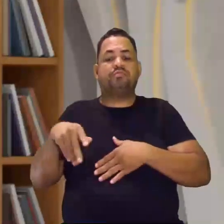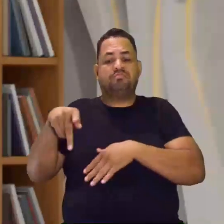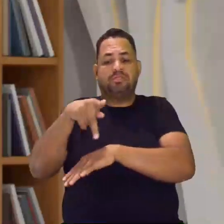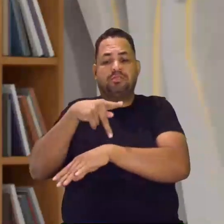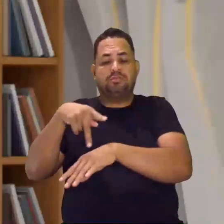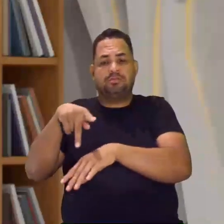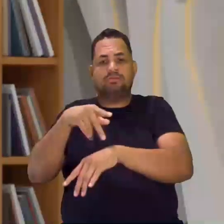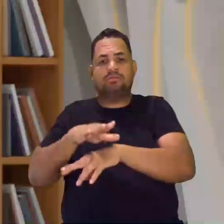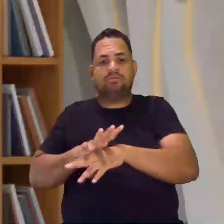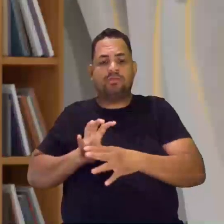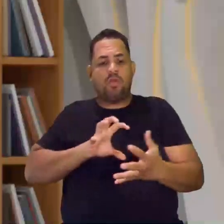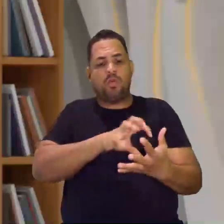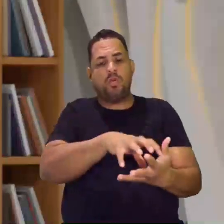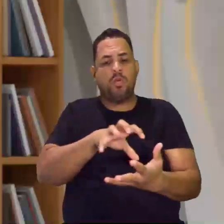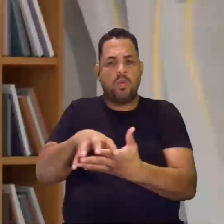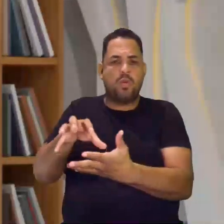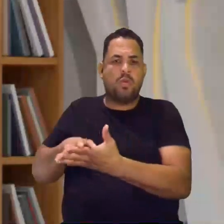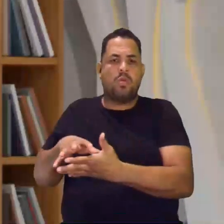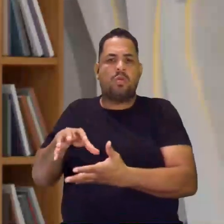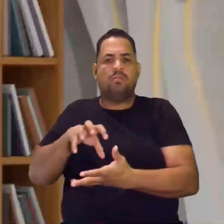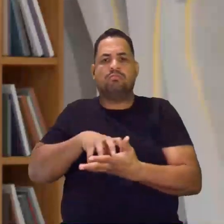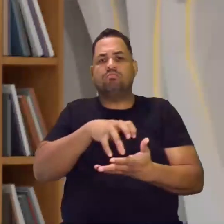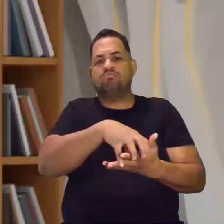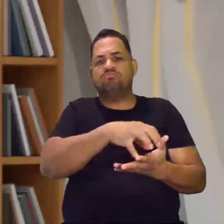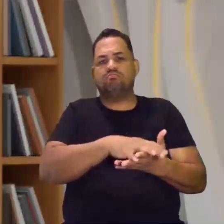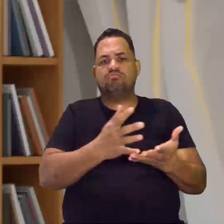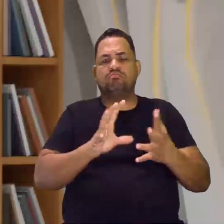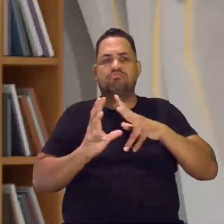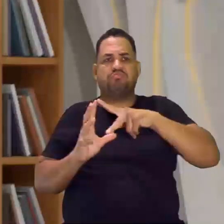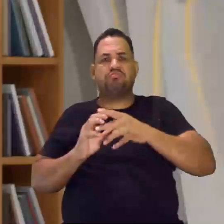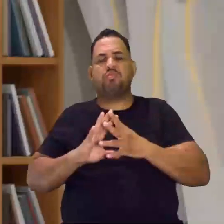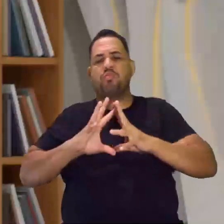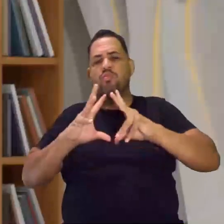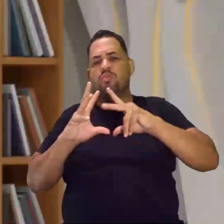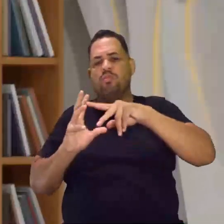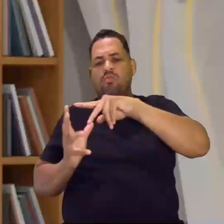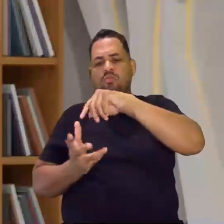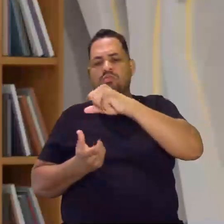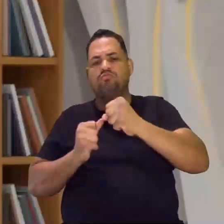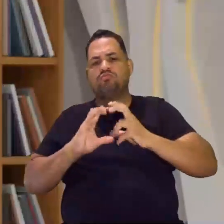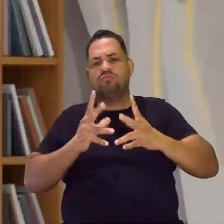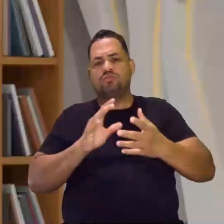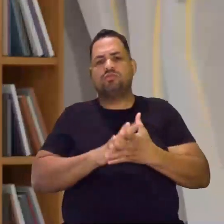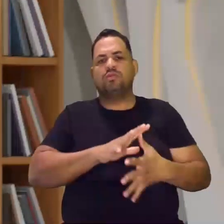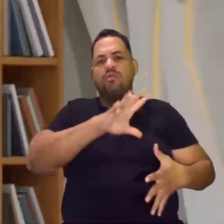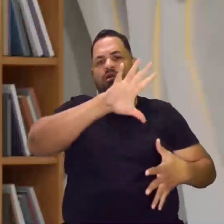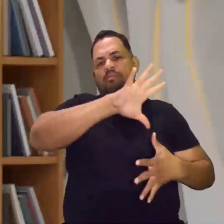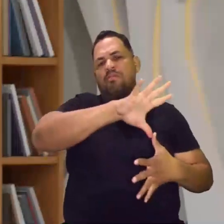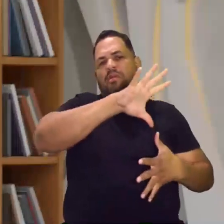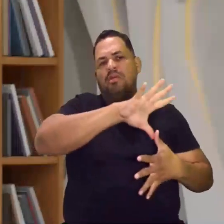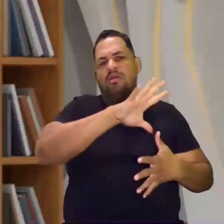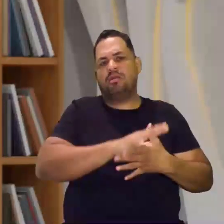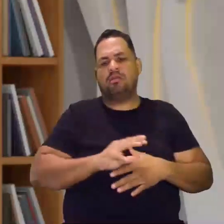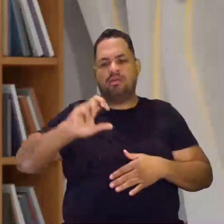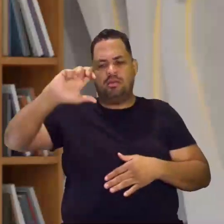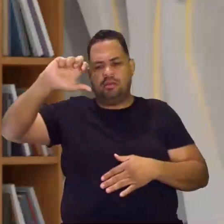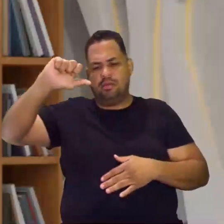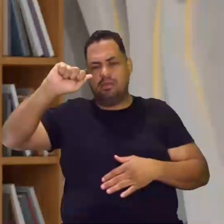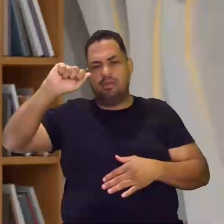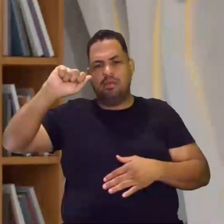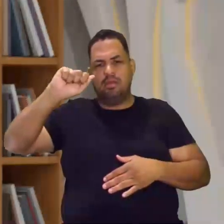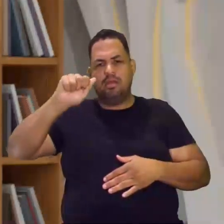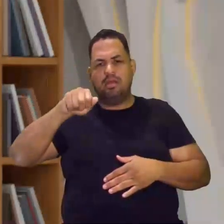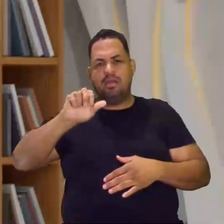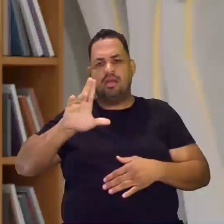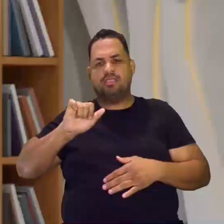países, praticamente colonizaram o mundo inteiro, aí, no caso as Américas, né, a Ásia e tal. Então,